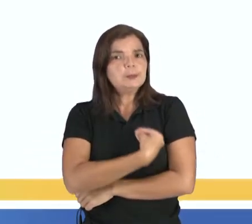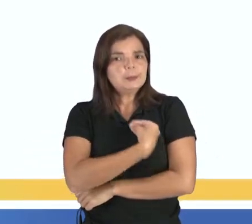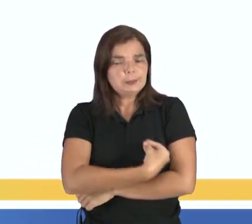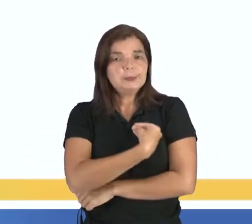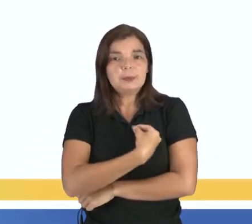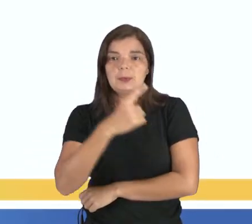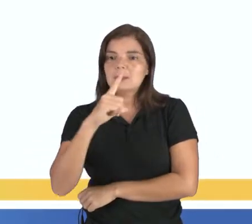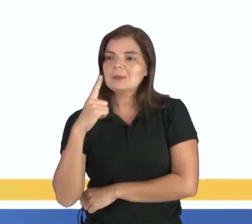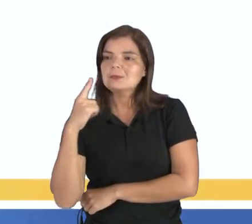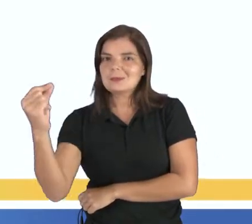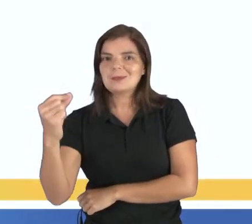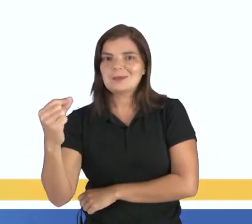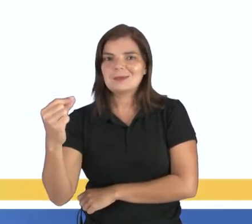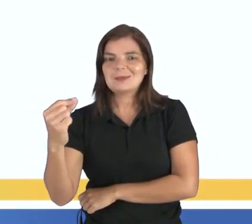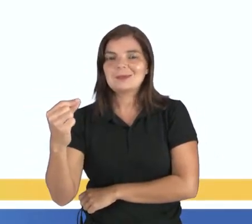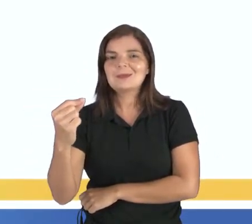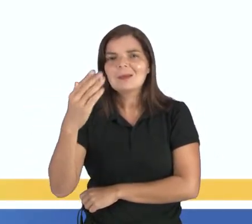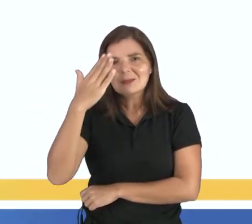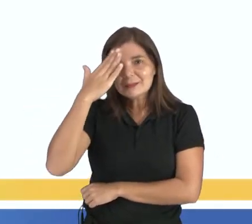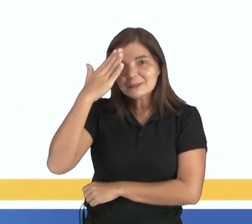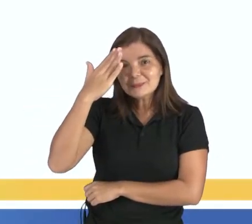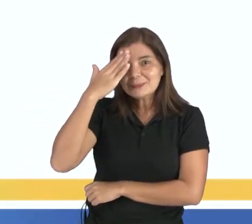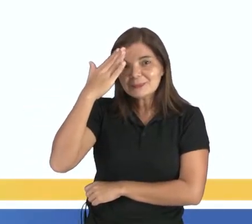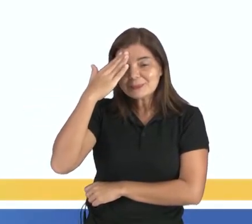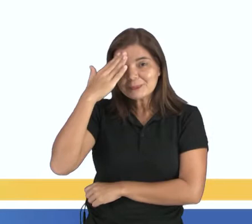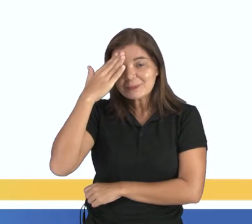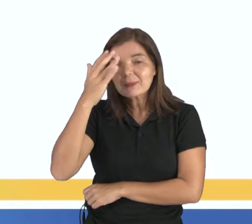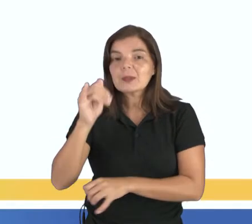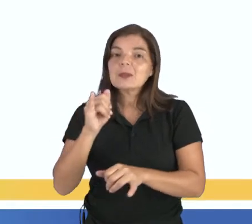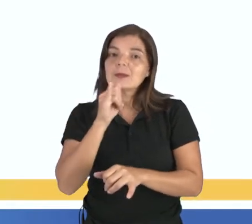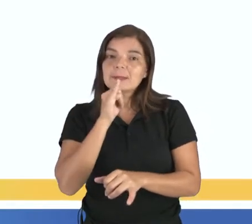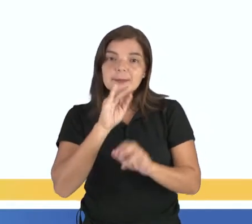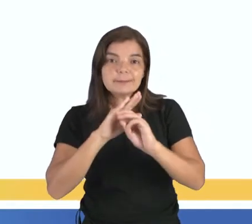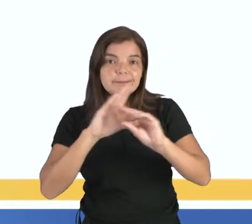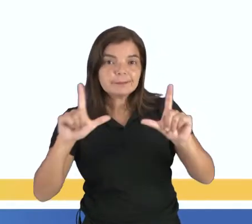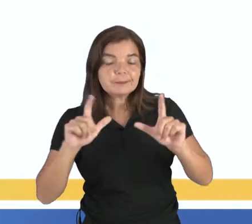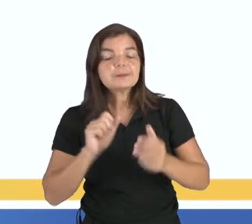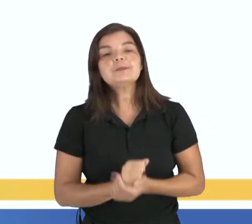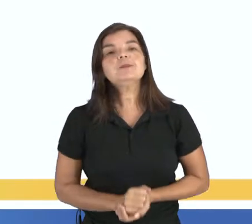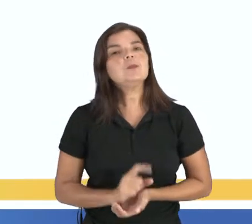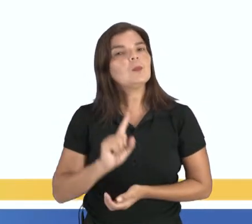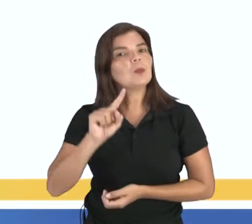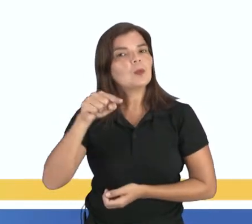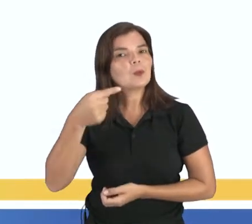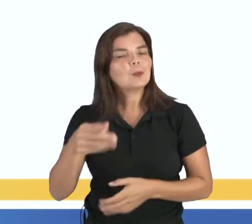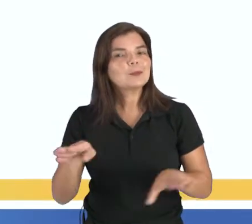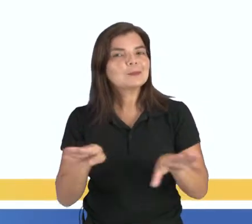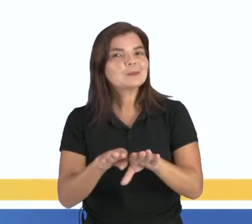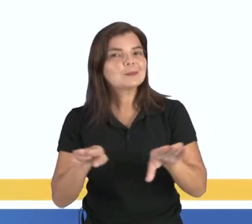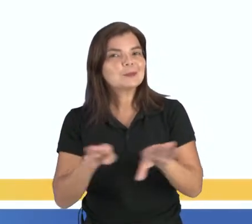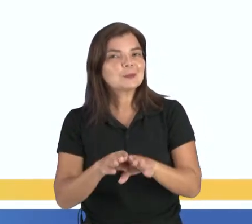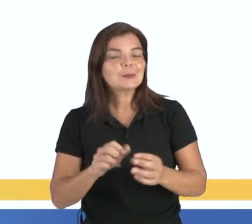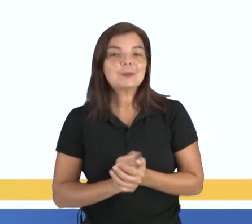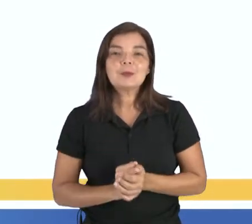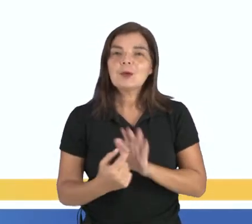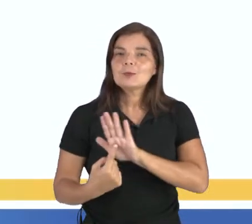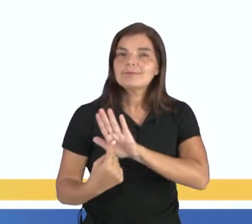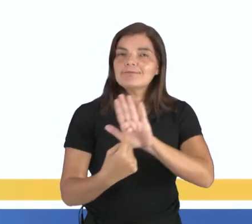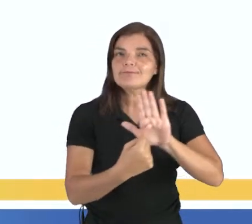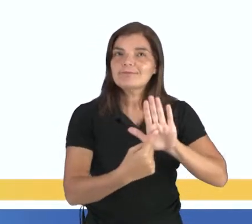se retiraram. Entendido? O exemplo foi bem claro. Outra situação, também com